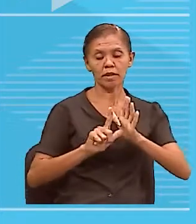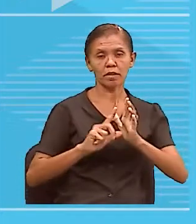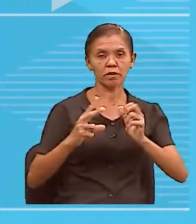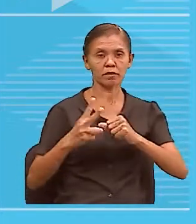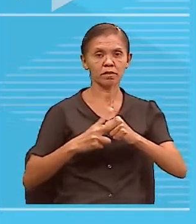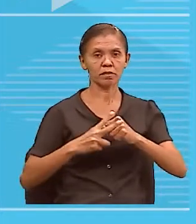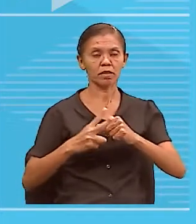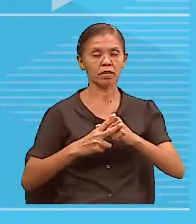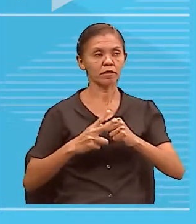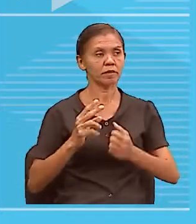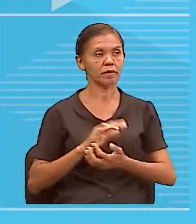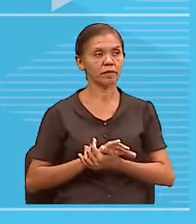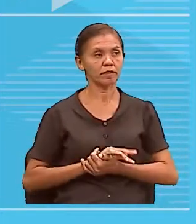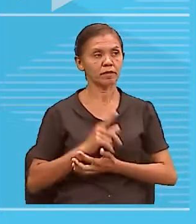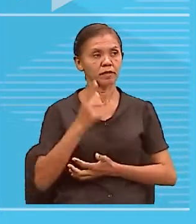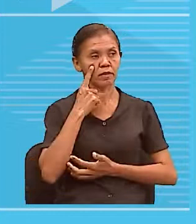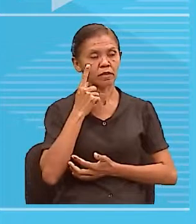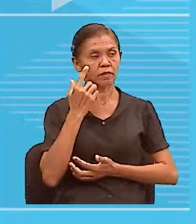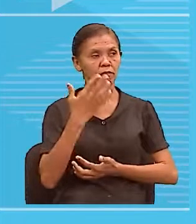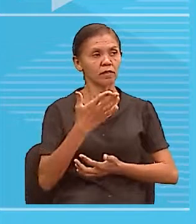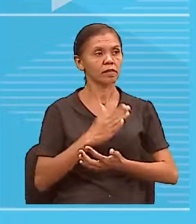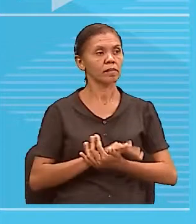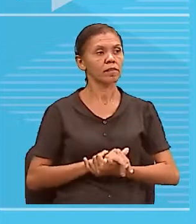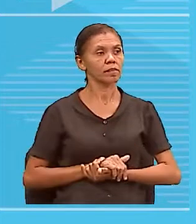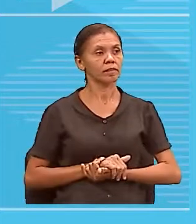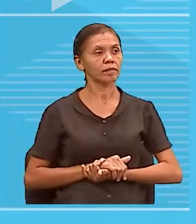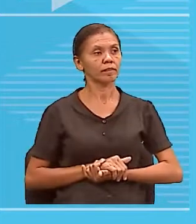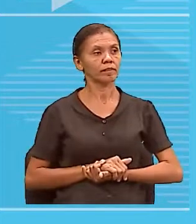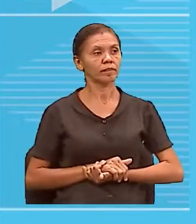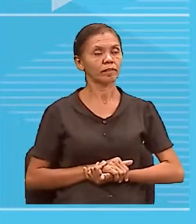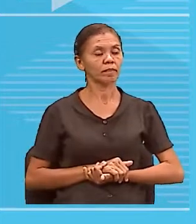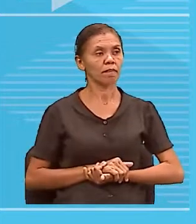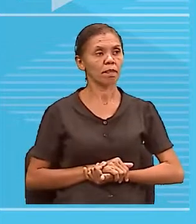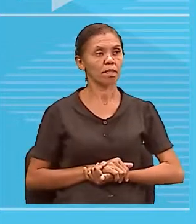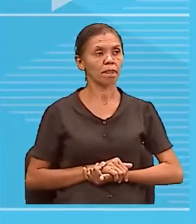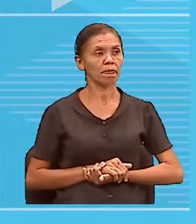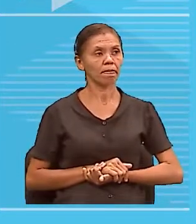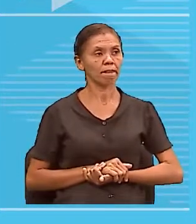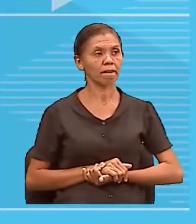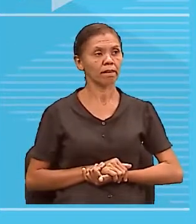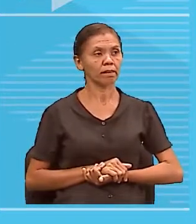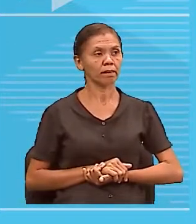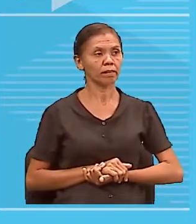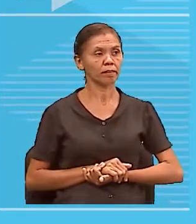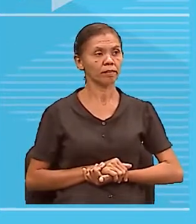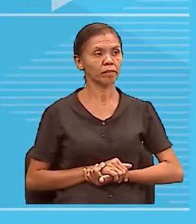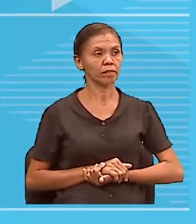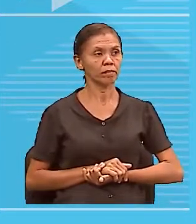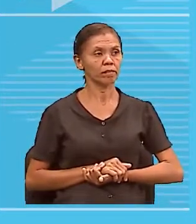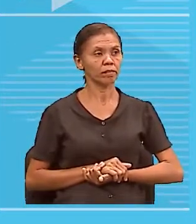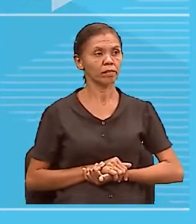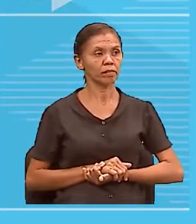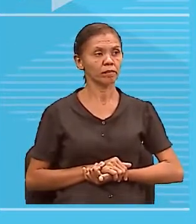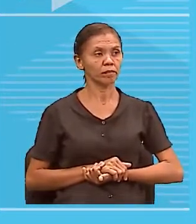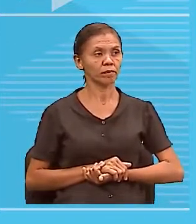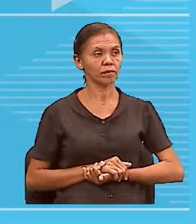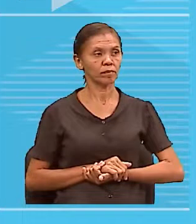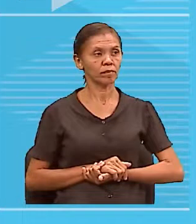digo assim ó no e gomas é essa